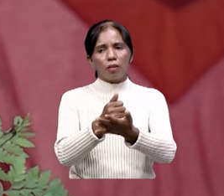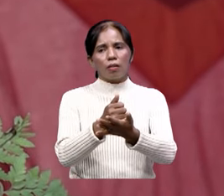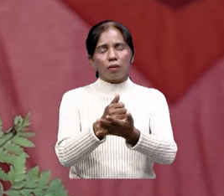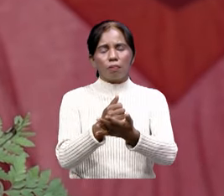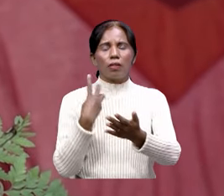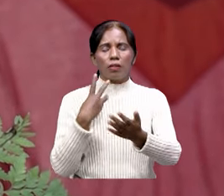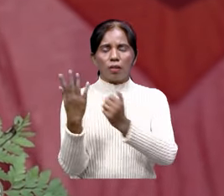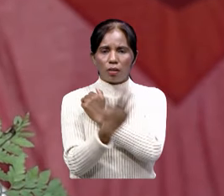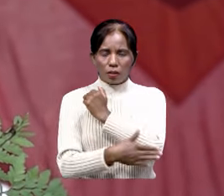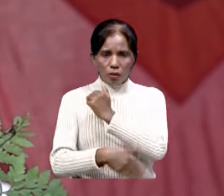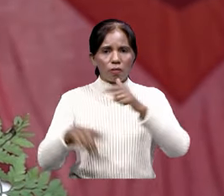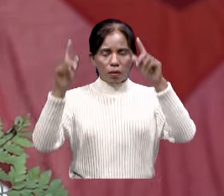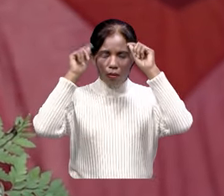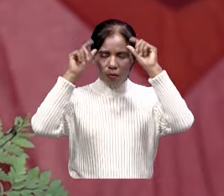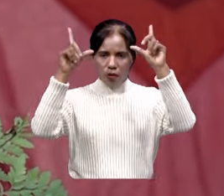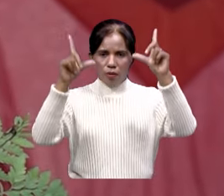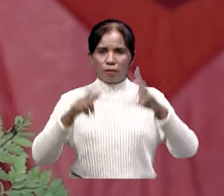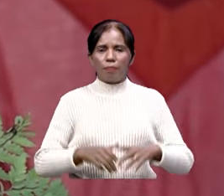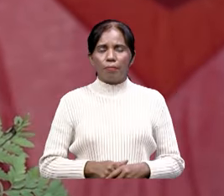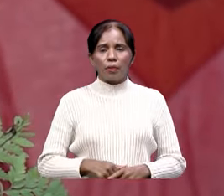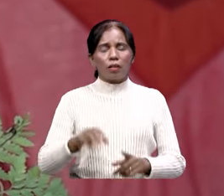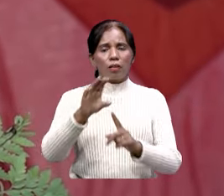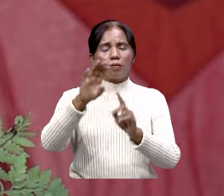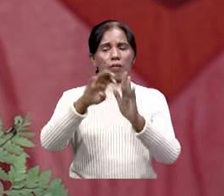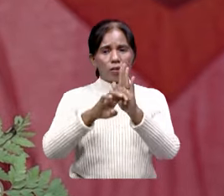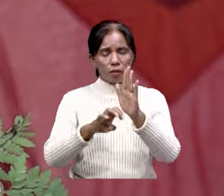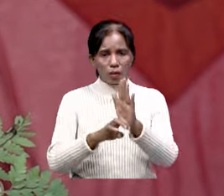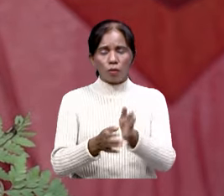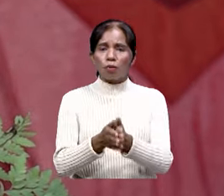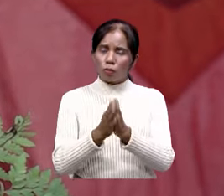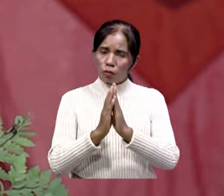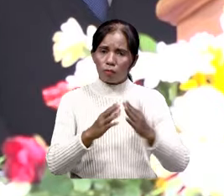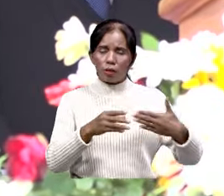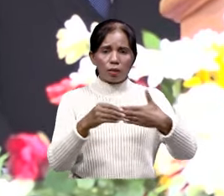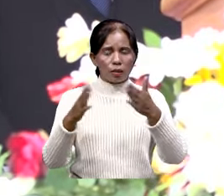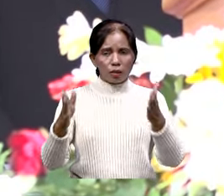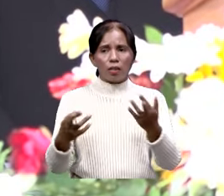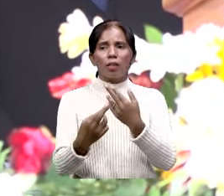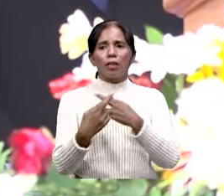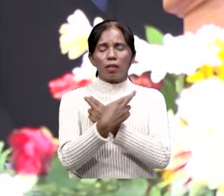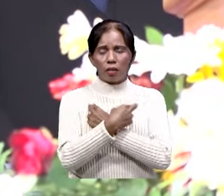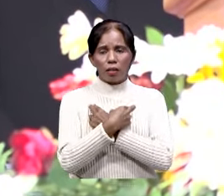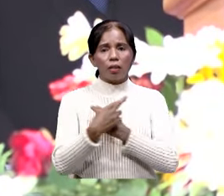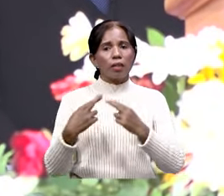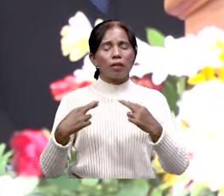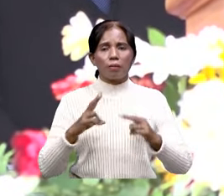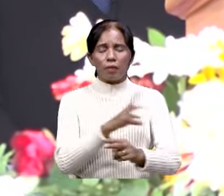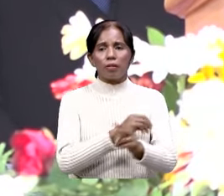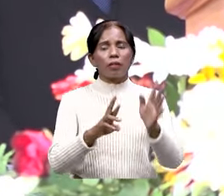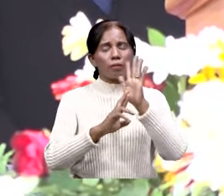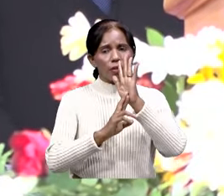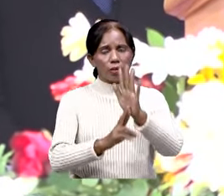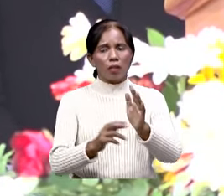nação timorense. Além de se festado Russo Mos liderança no representante Associação Veterano Sira, atu